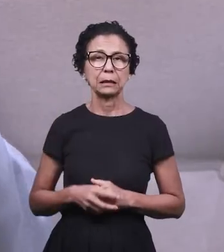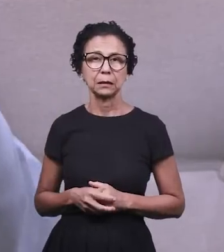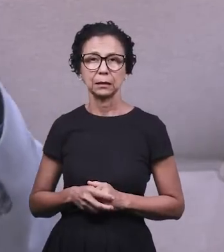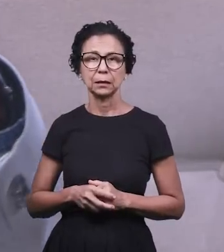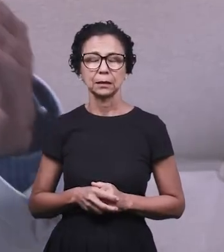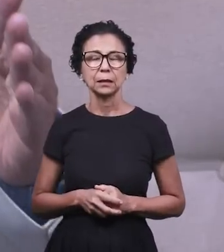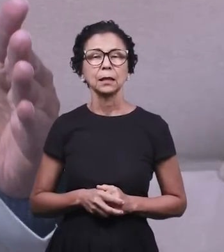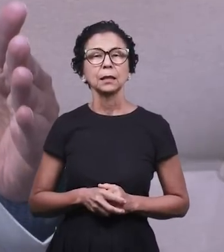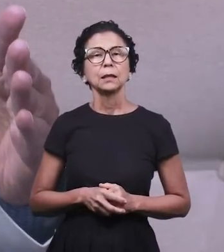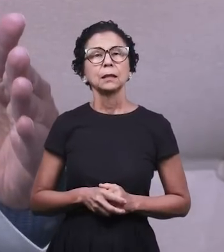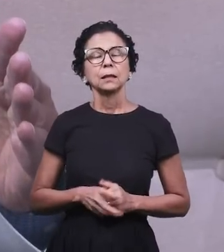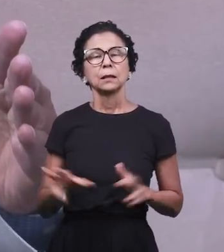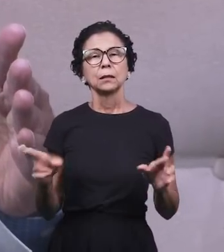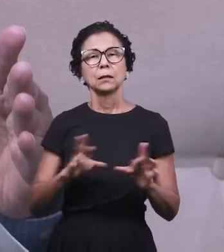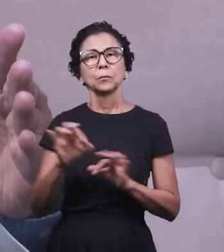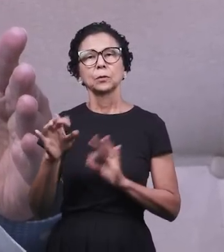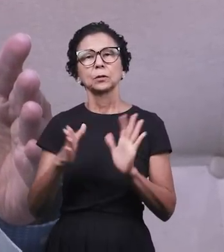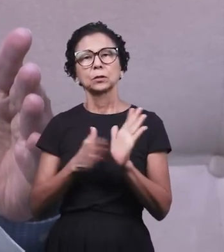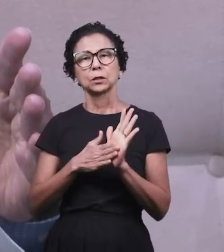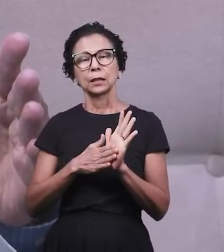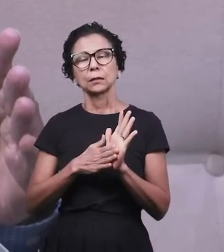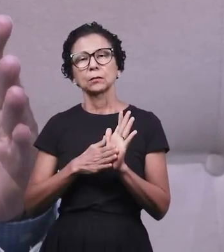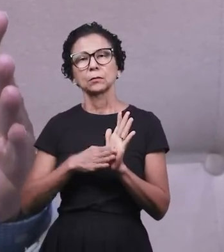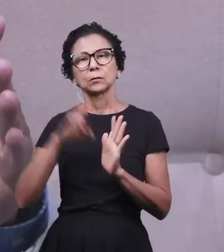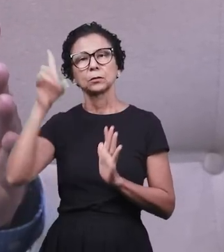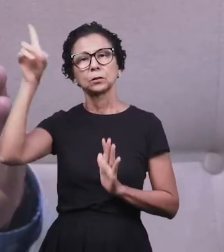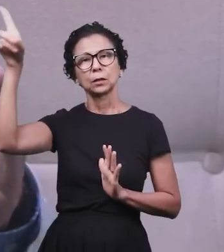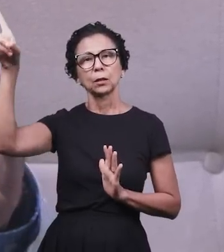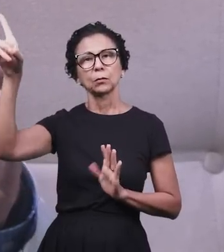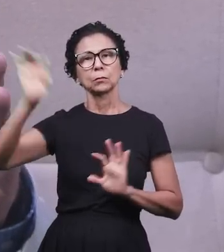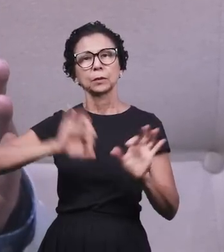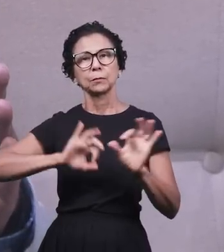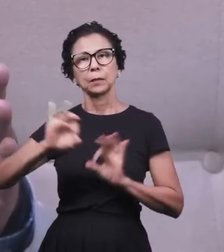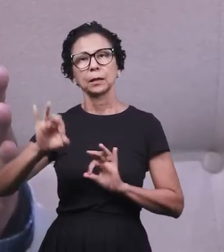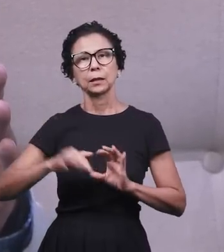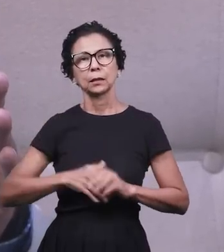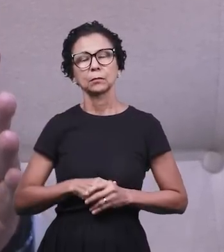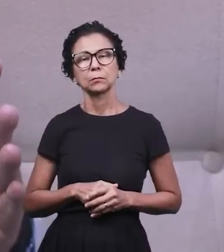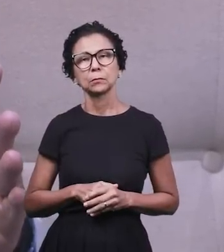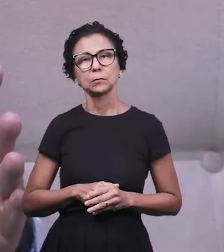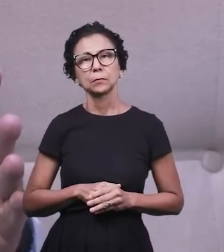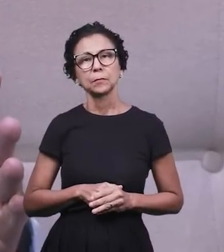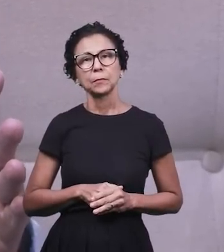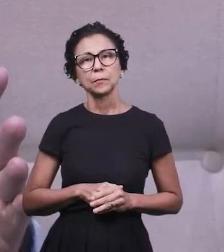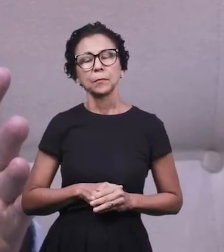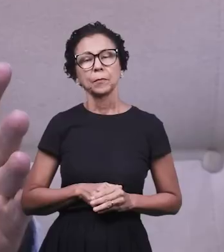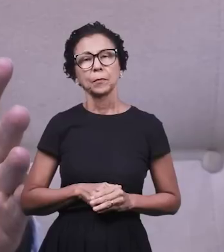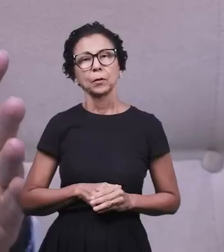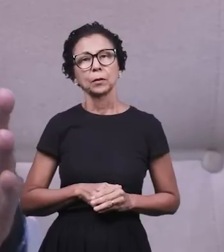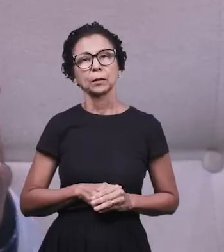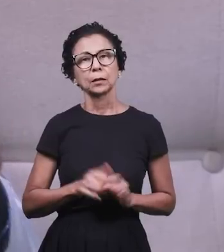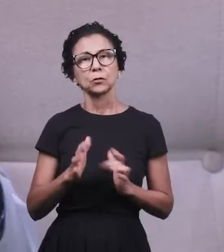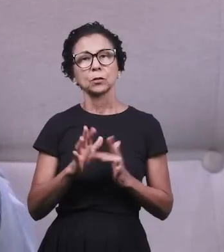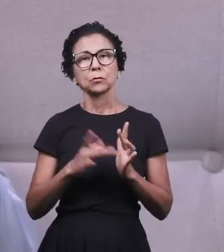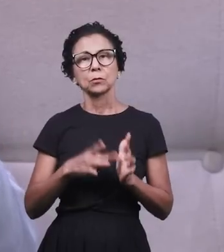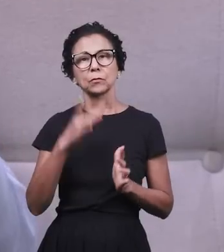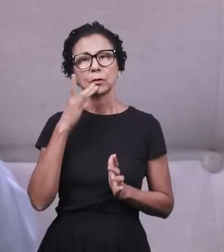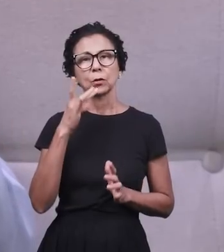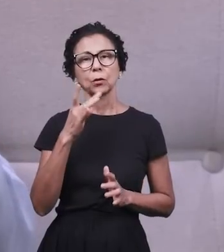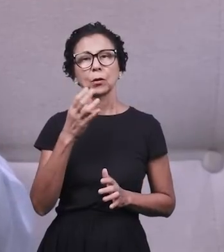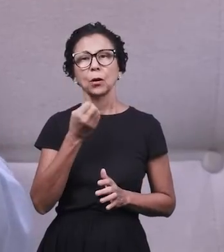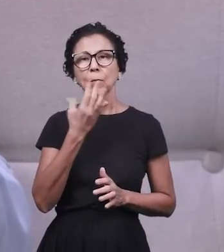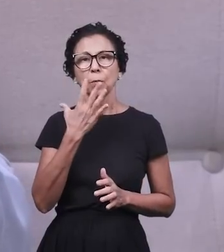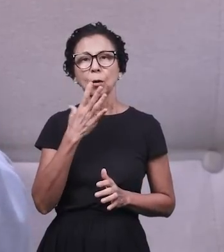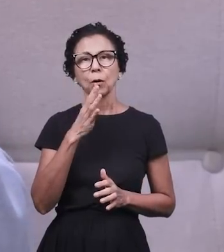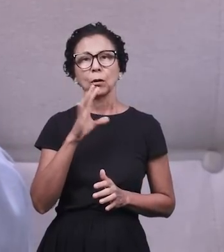ao projeto de Deus. Amém. Que o Senhor Jesus falou, não existe um bom sequer a não ser o Pai. Então,